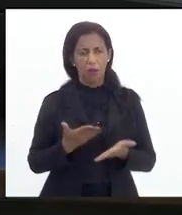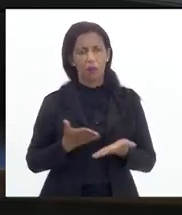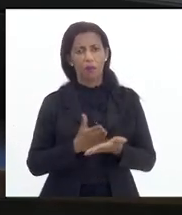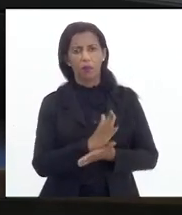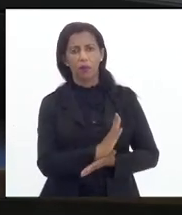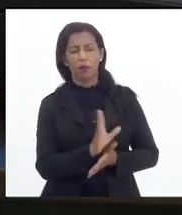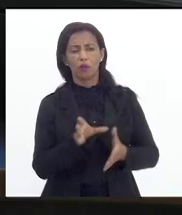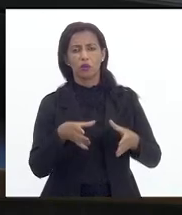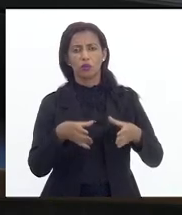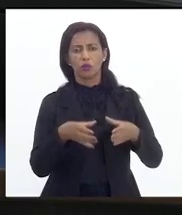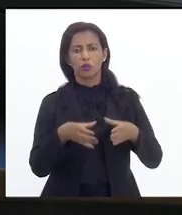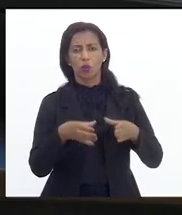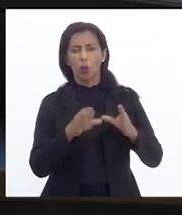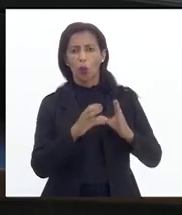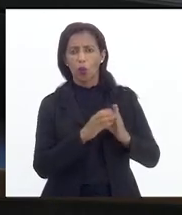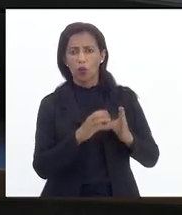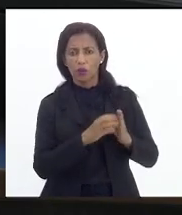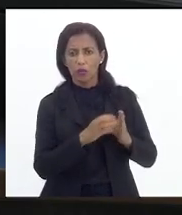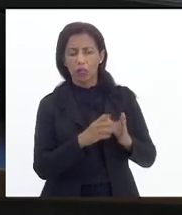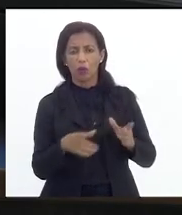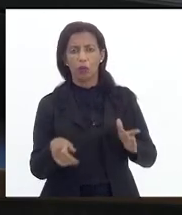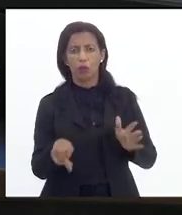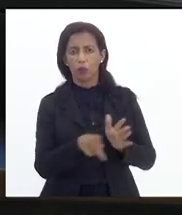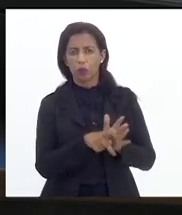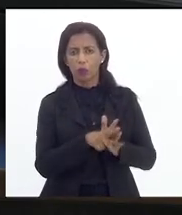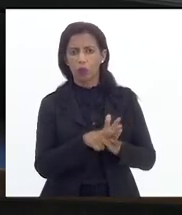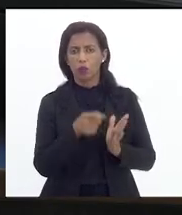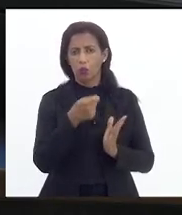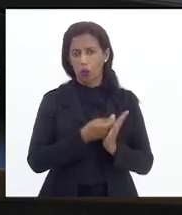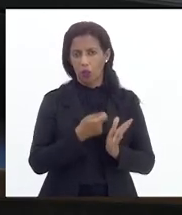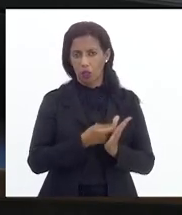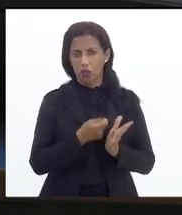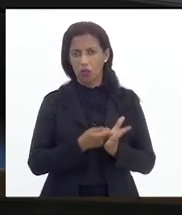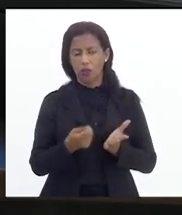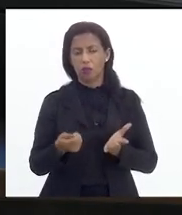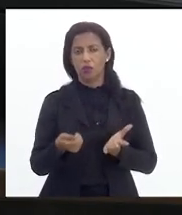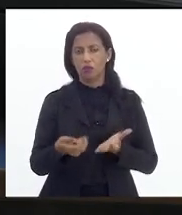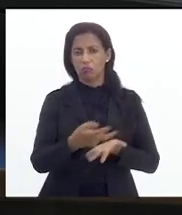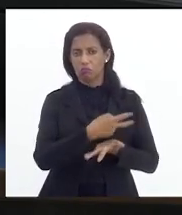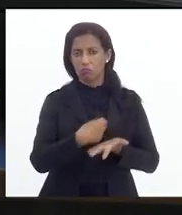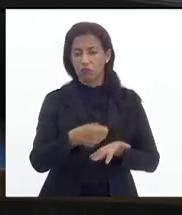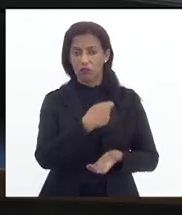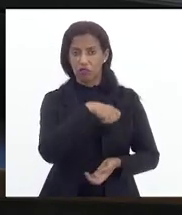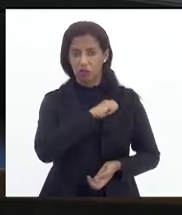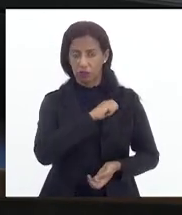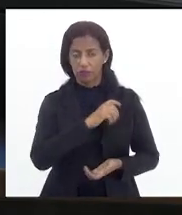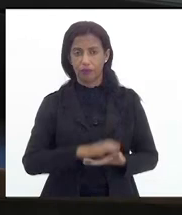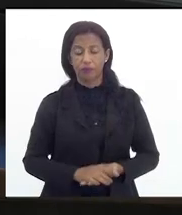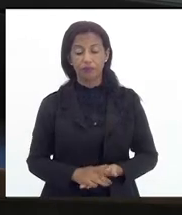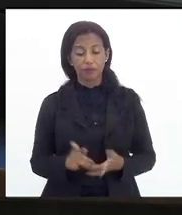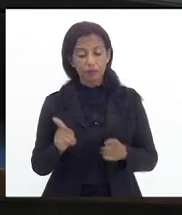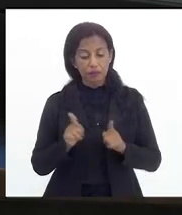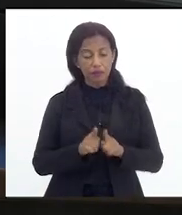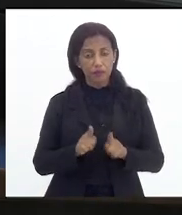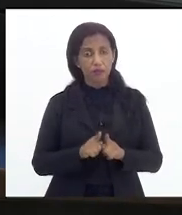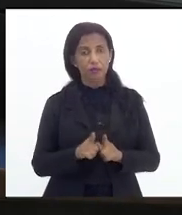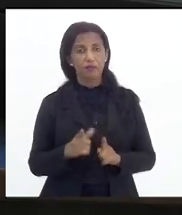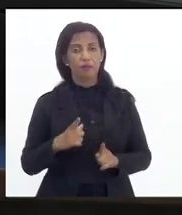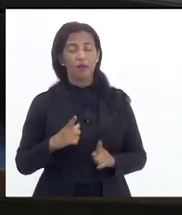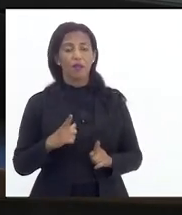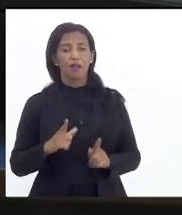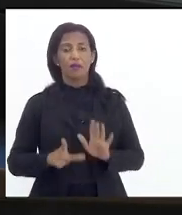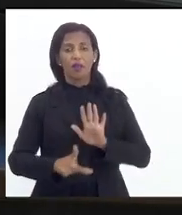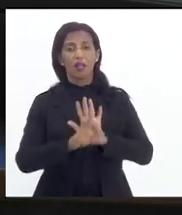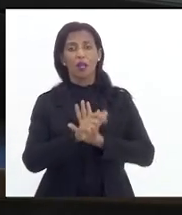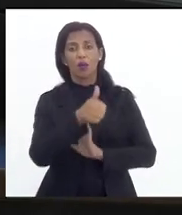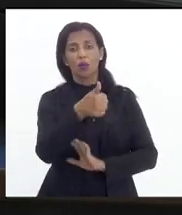aprovação do Conselho superior do regime de recuperação fiscal e ao mesmo tempo vem a lei